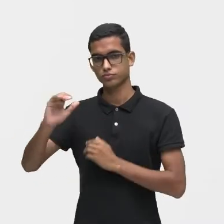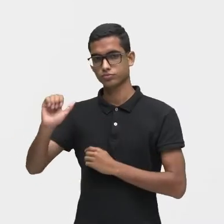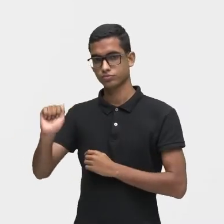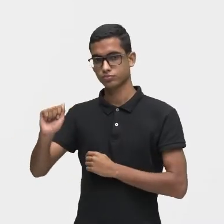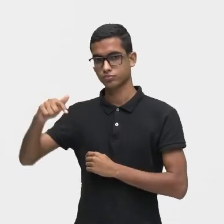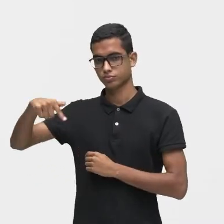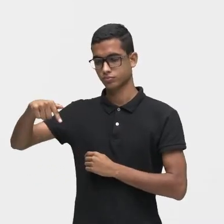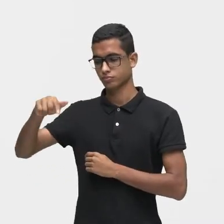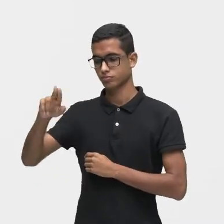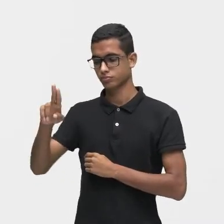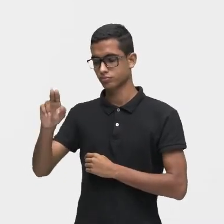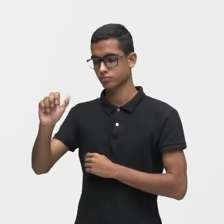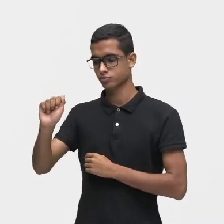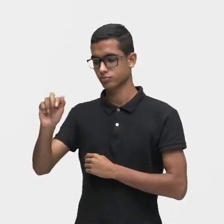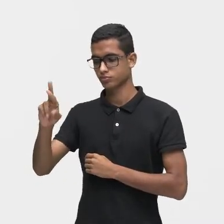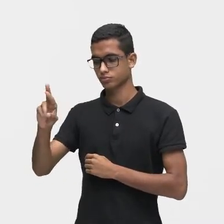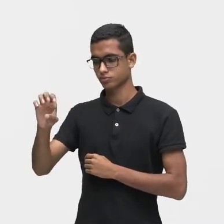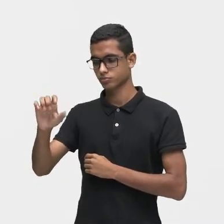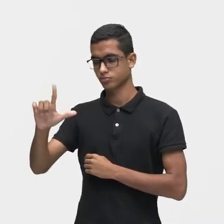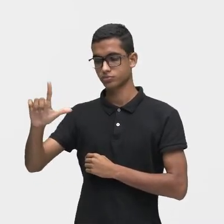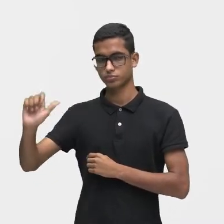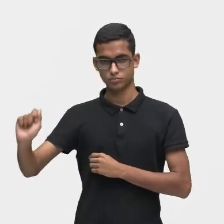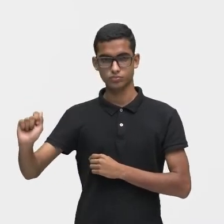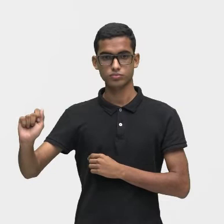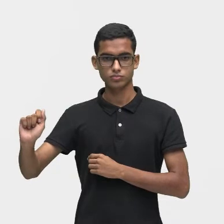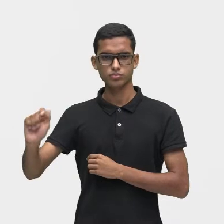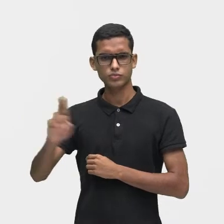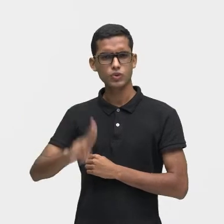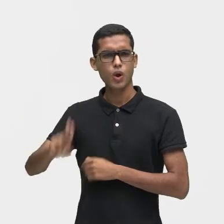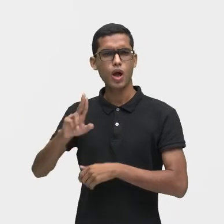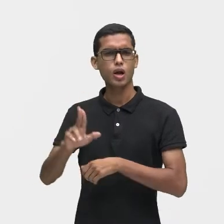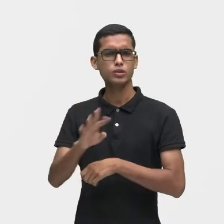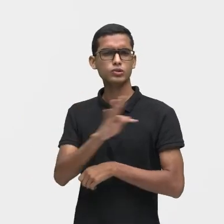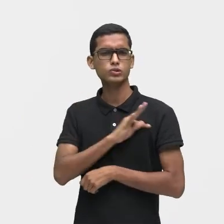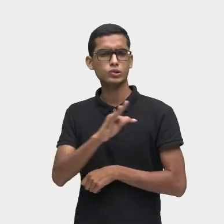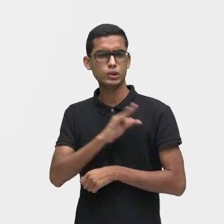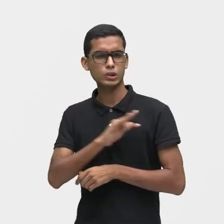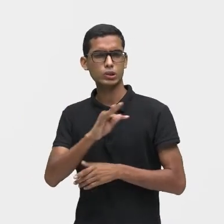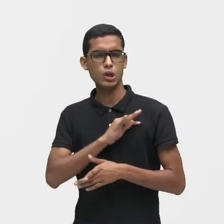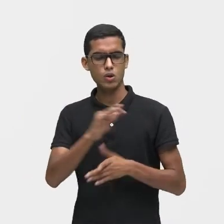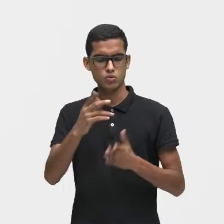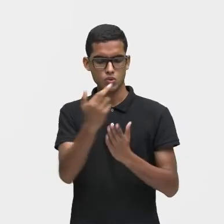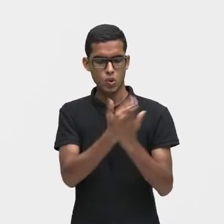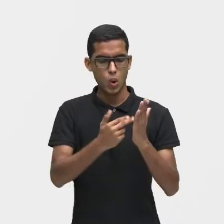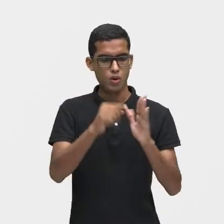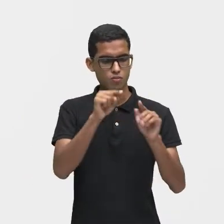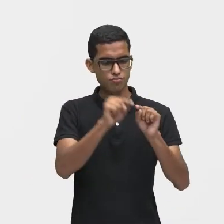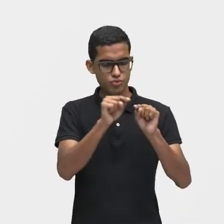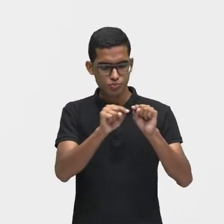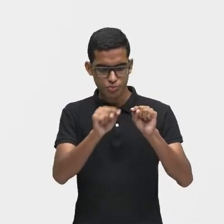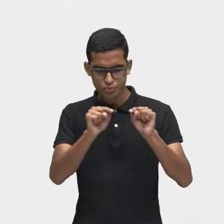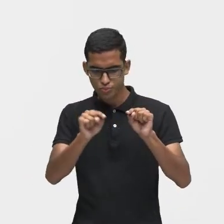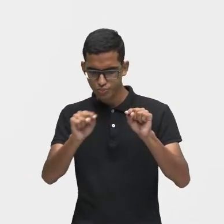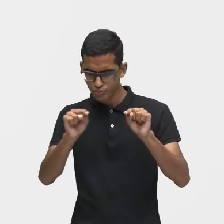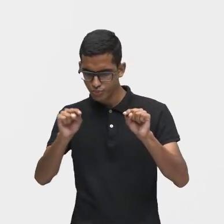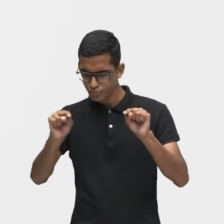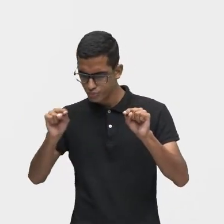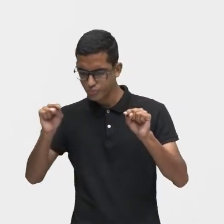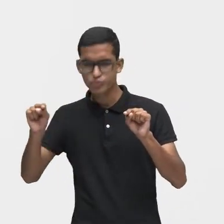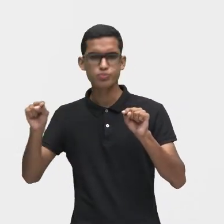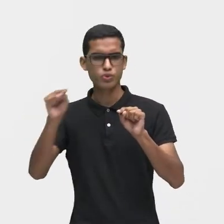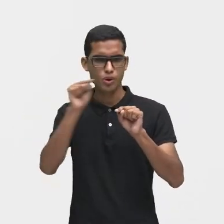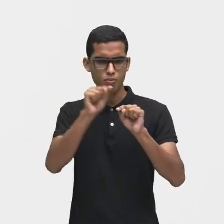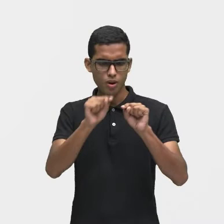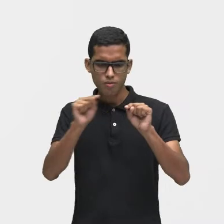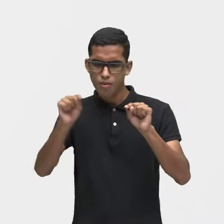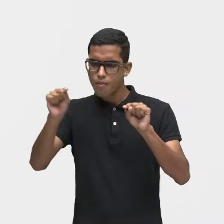visíveis em aquarela é a técnica de desenho pontilhado, em que a pintura é inteiramente formada por pequenos pontos feitos